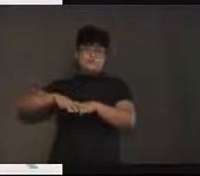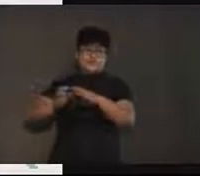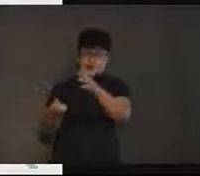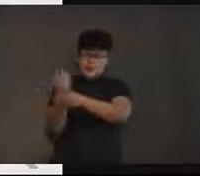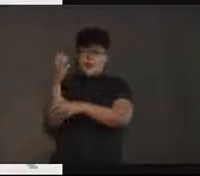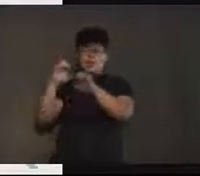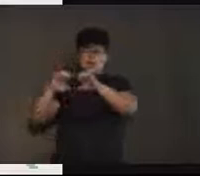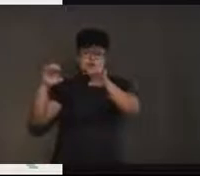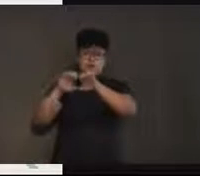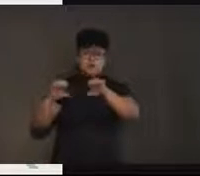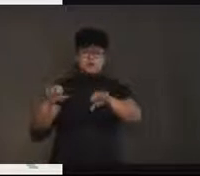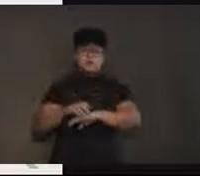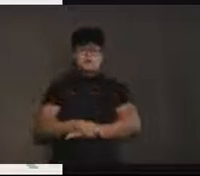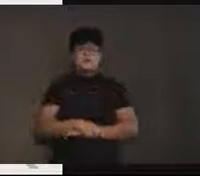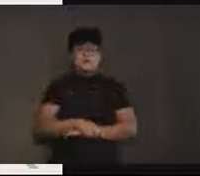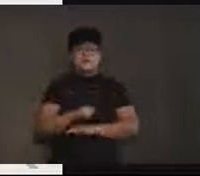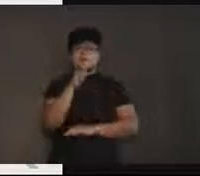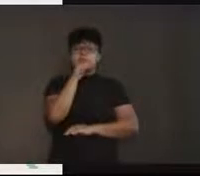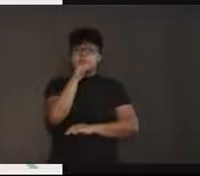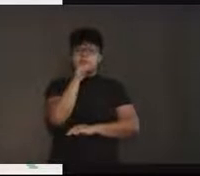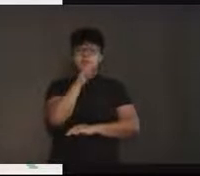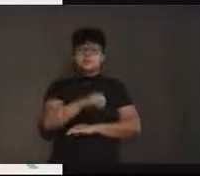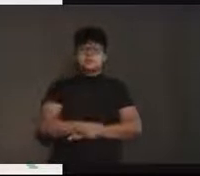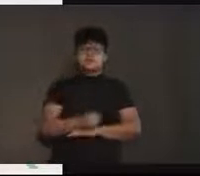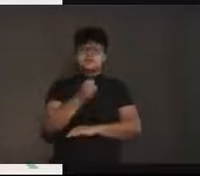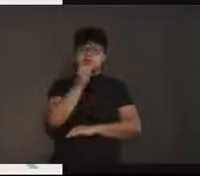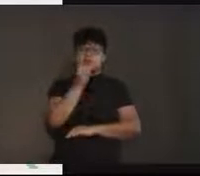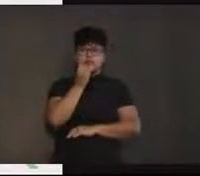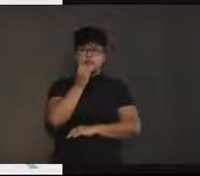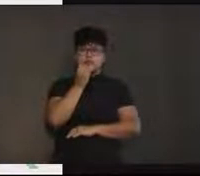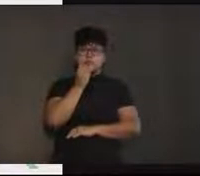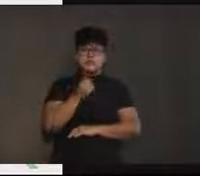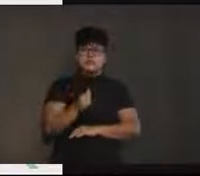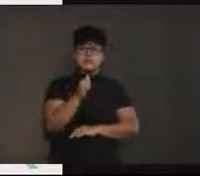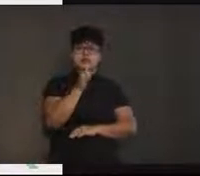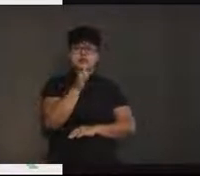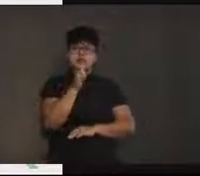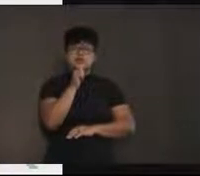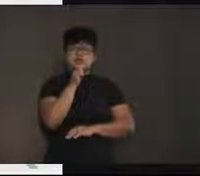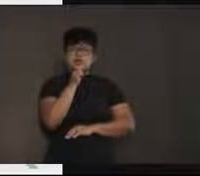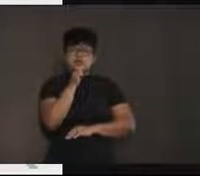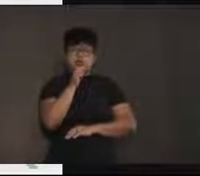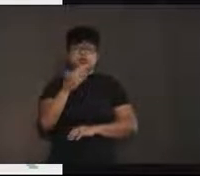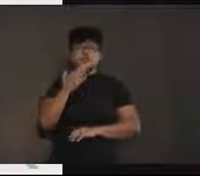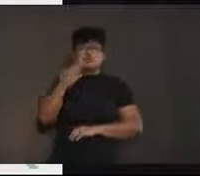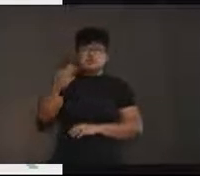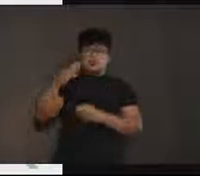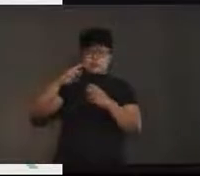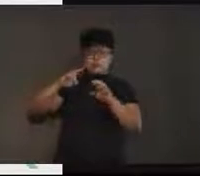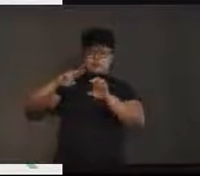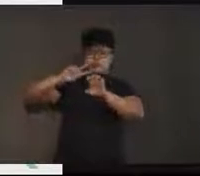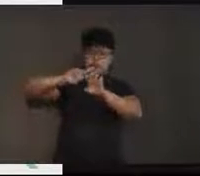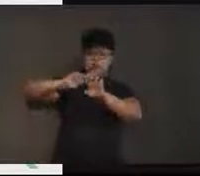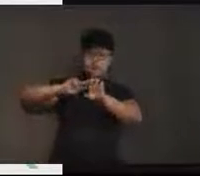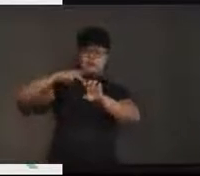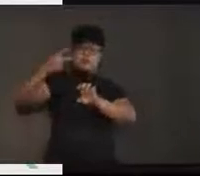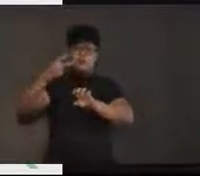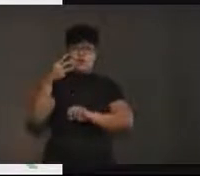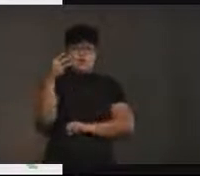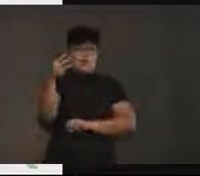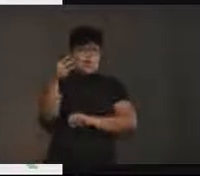tem equações que vão ser do tipo cúbicas ou de crescimento